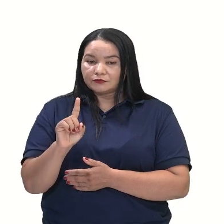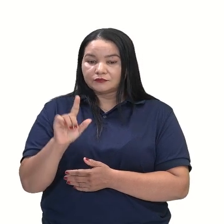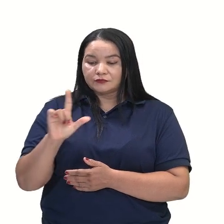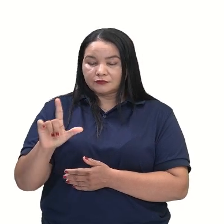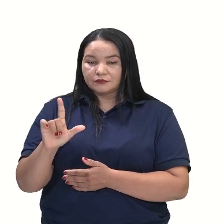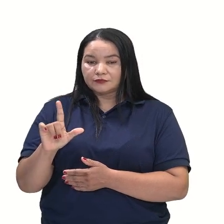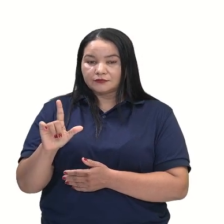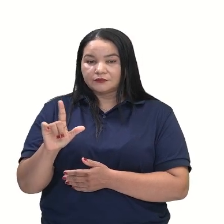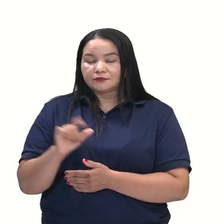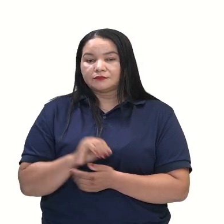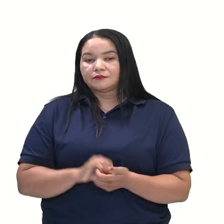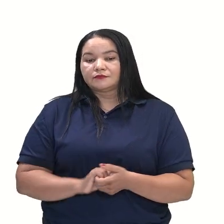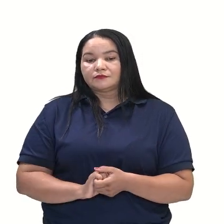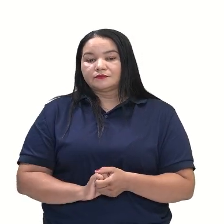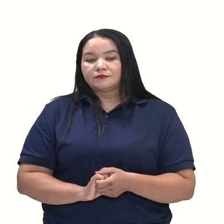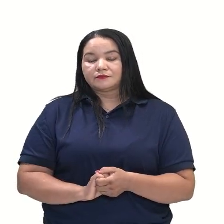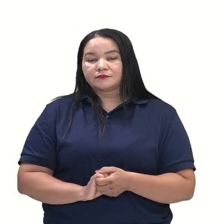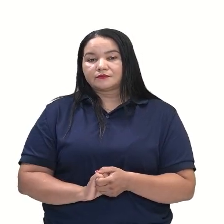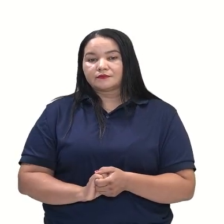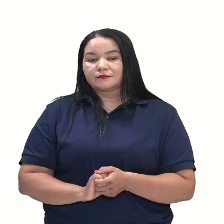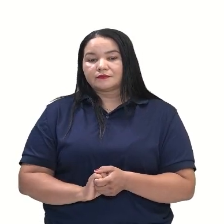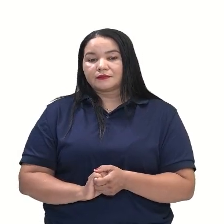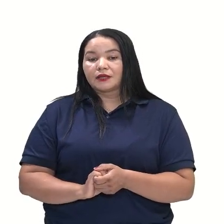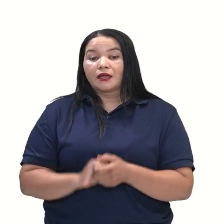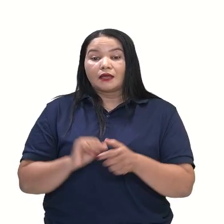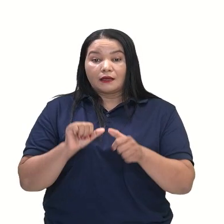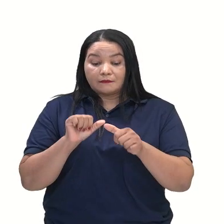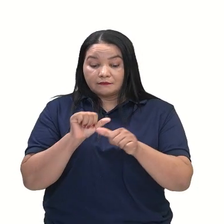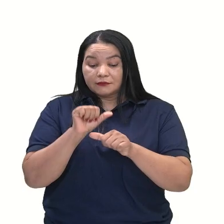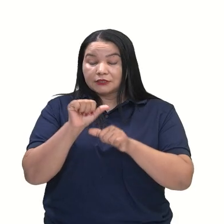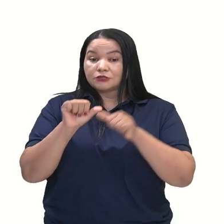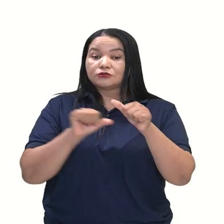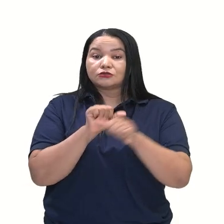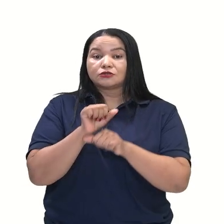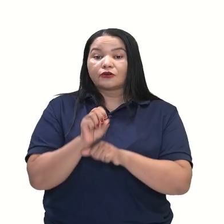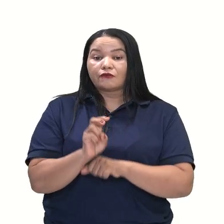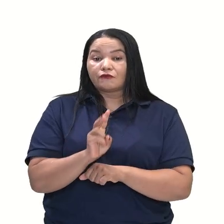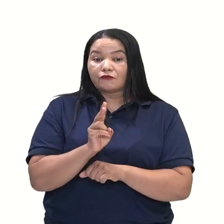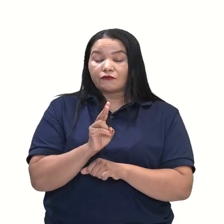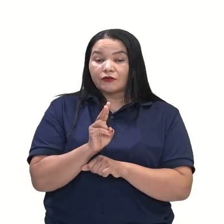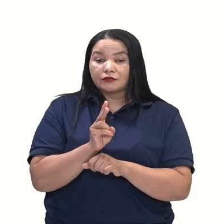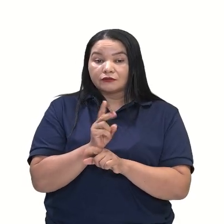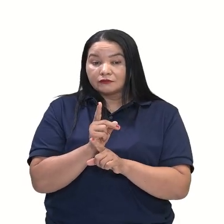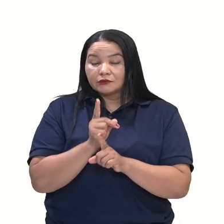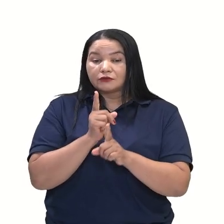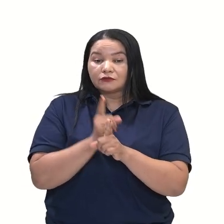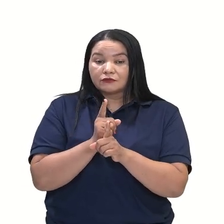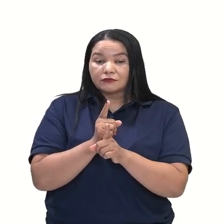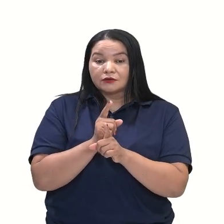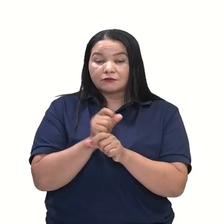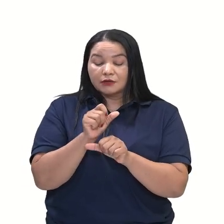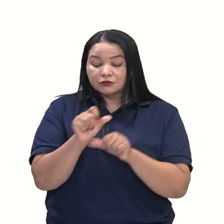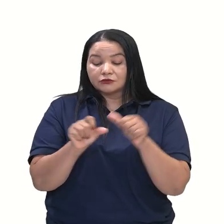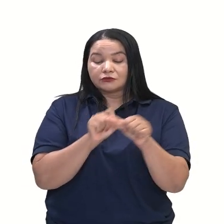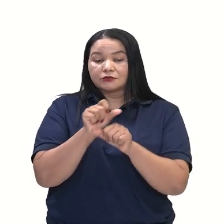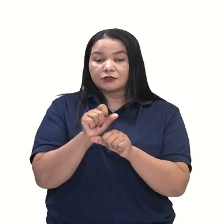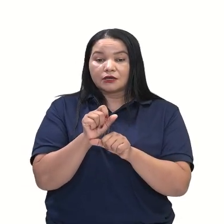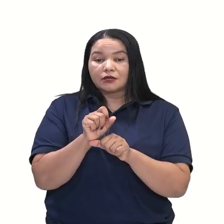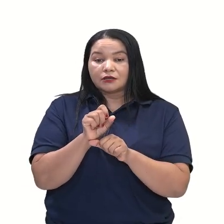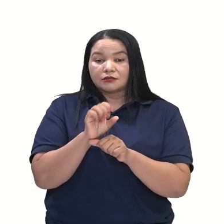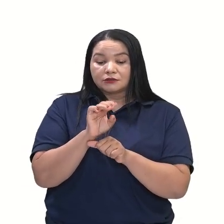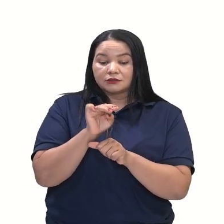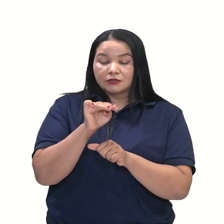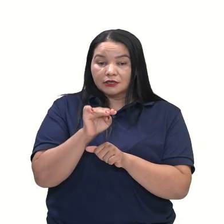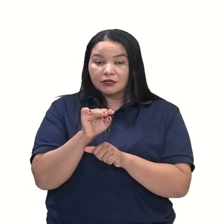litro. Então, para passar este valor que nós encontramos aqui em centímetros cúbicos, passar